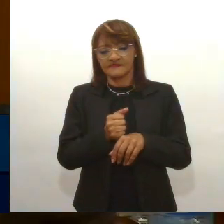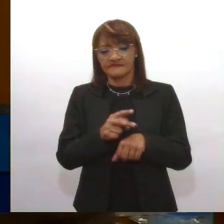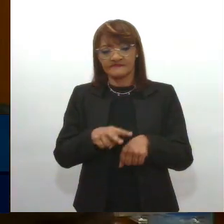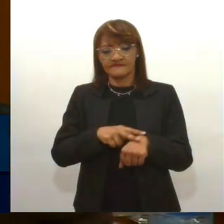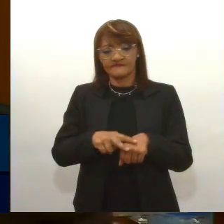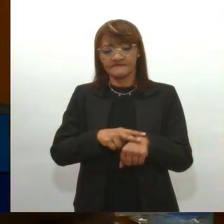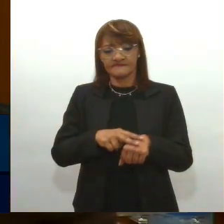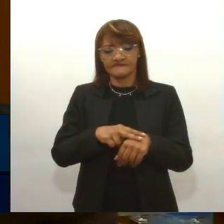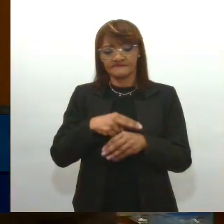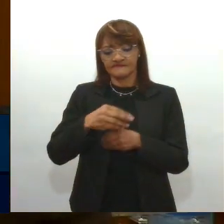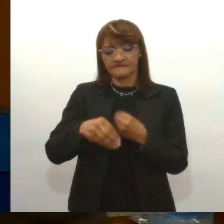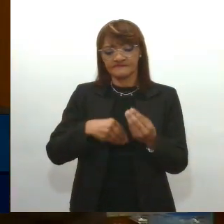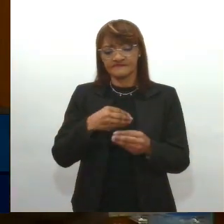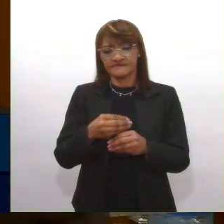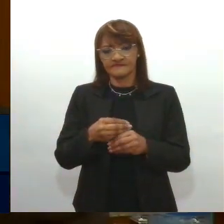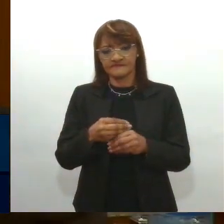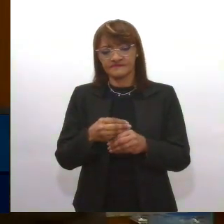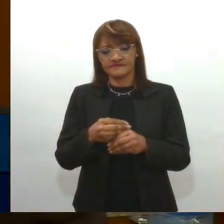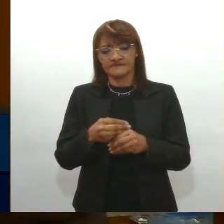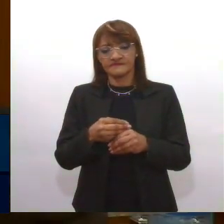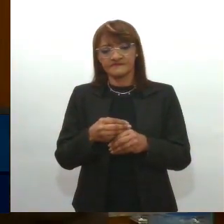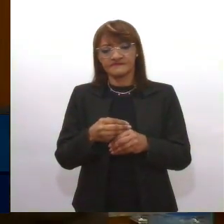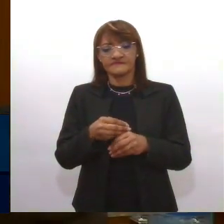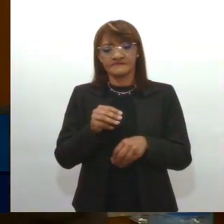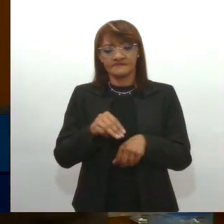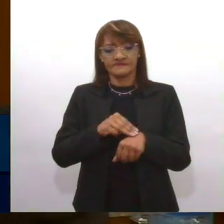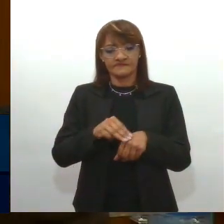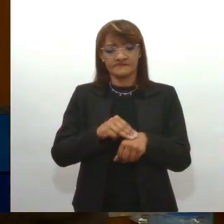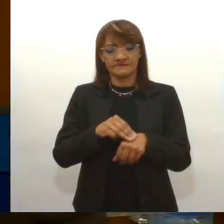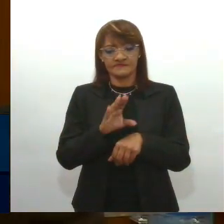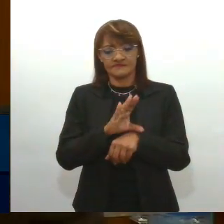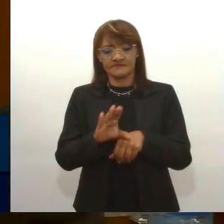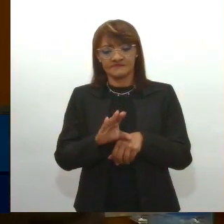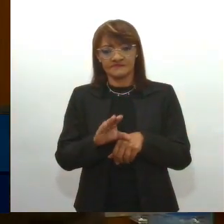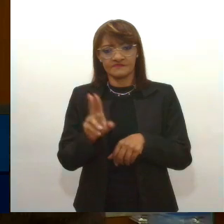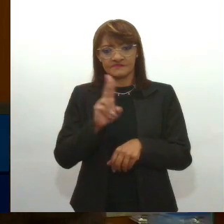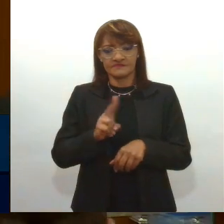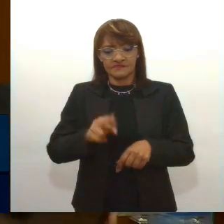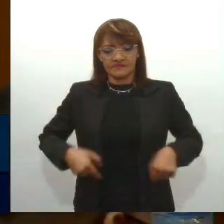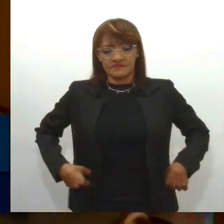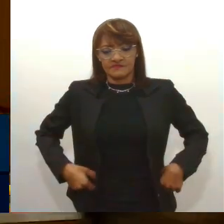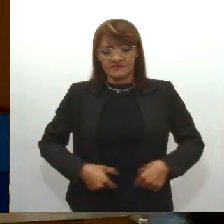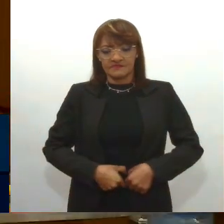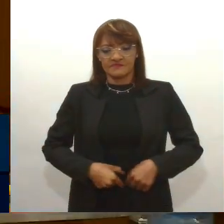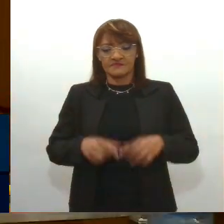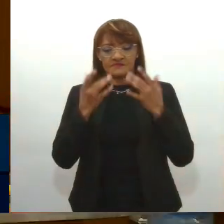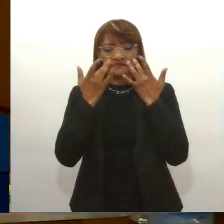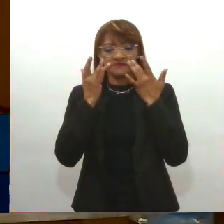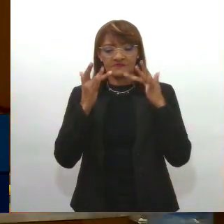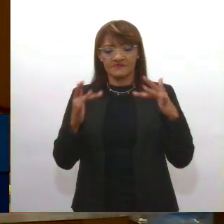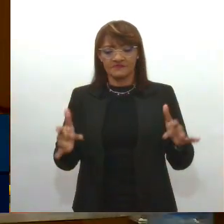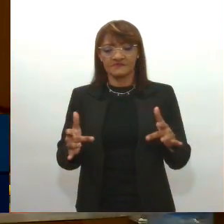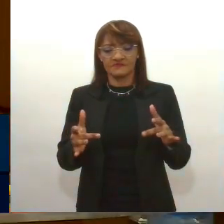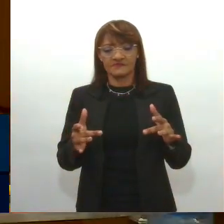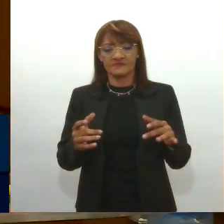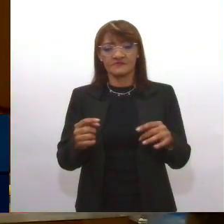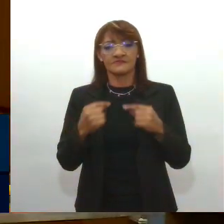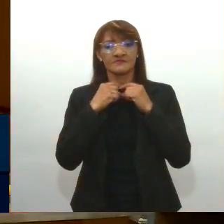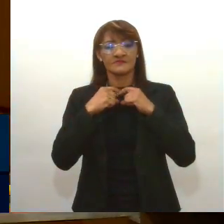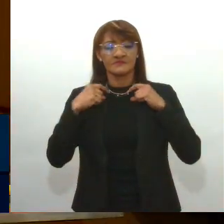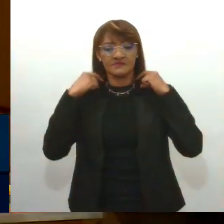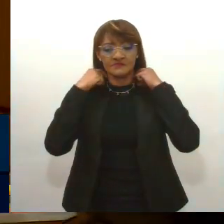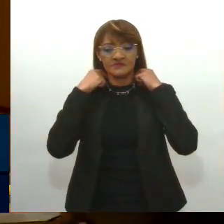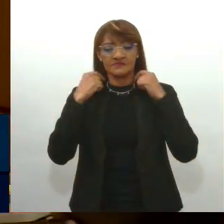com cinto Dourado eh com colar também Dourado brincos e o e o cabelo